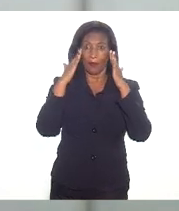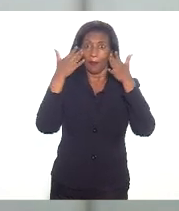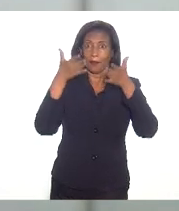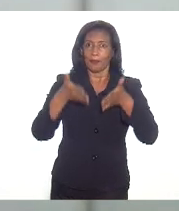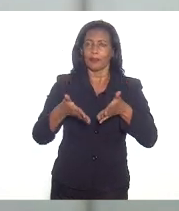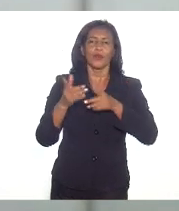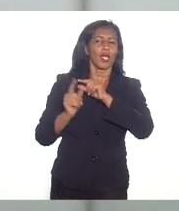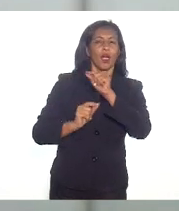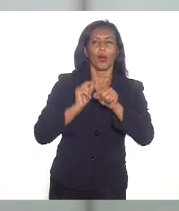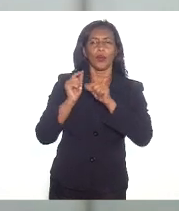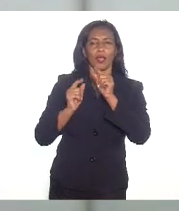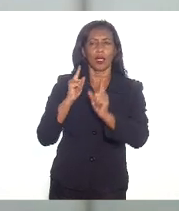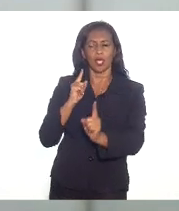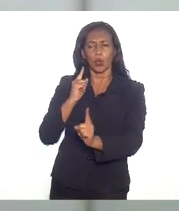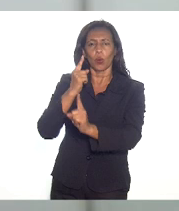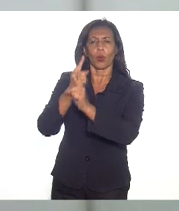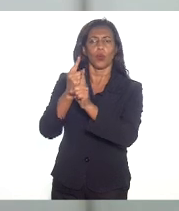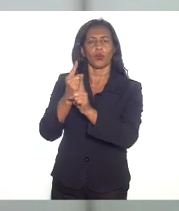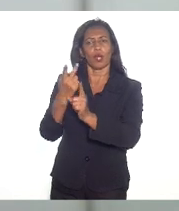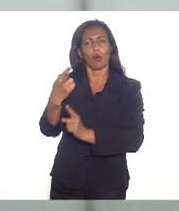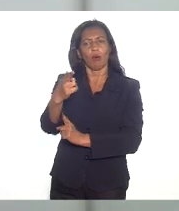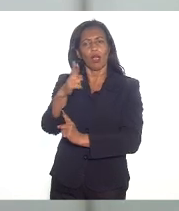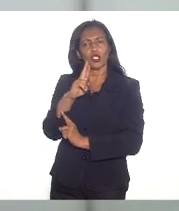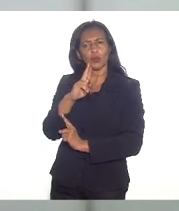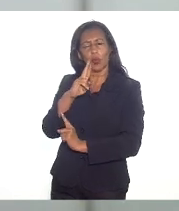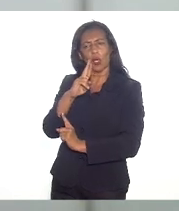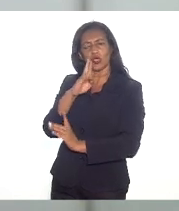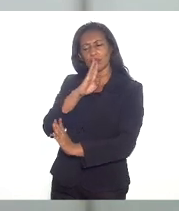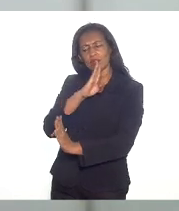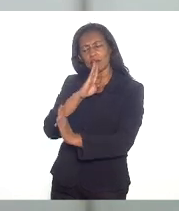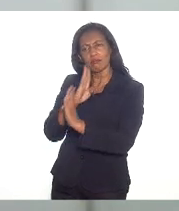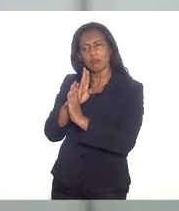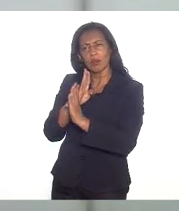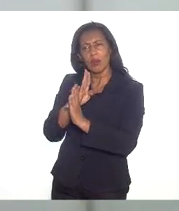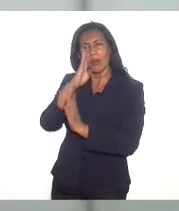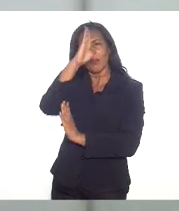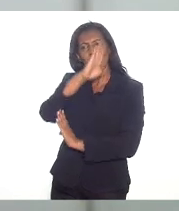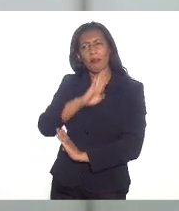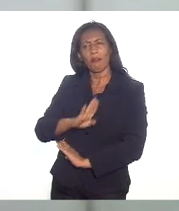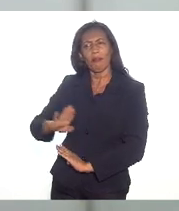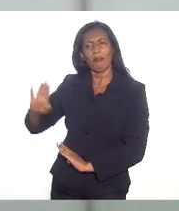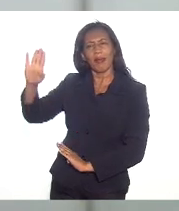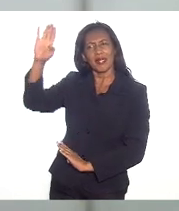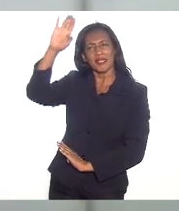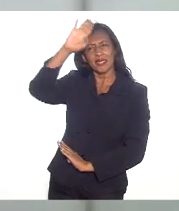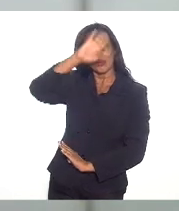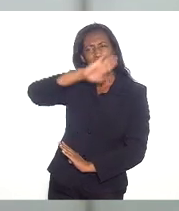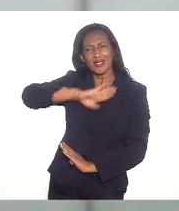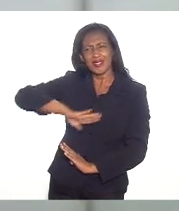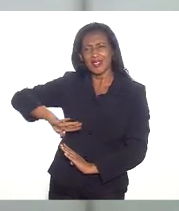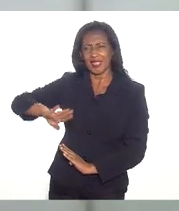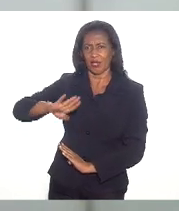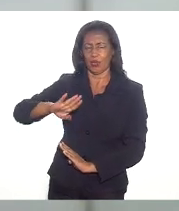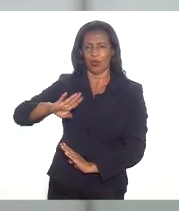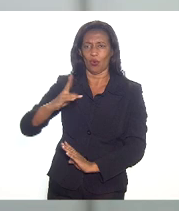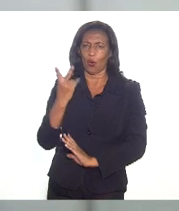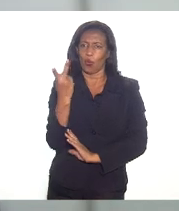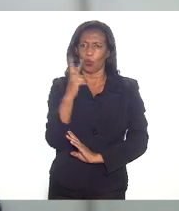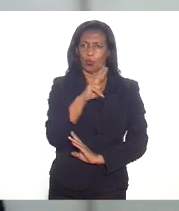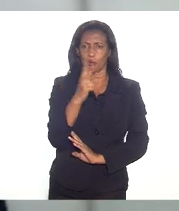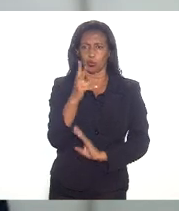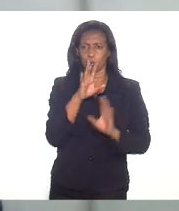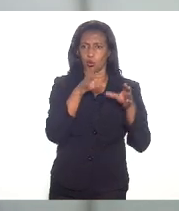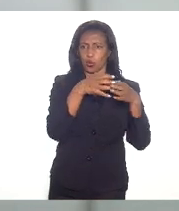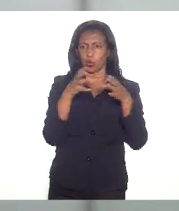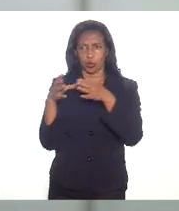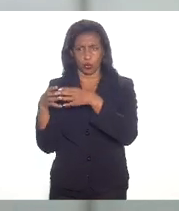solução definitiva do Brasil inteiro para inativo e pensionista. Então, claro. Se você adicionar